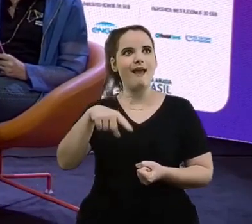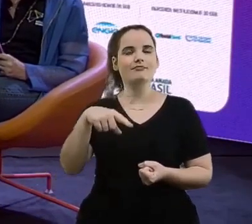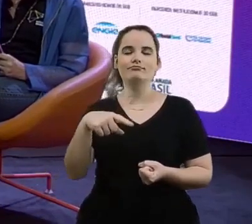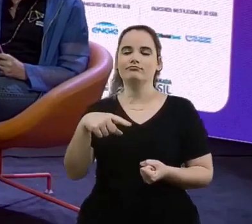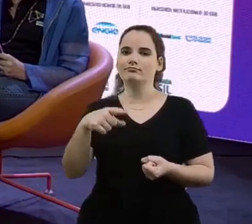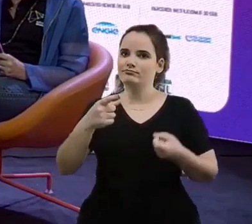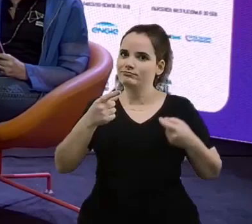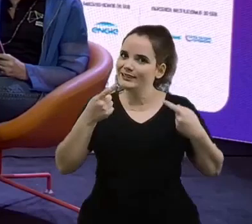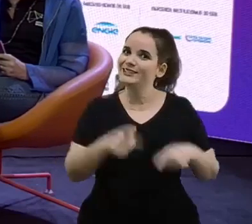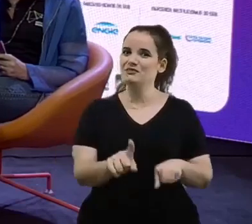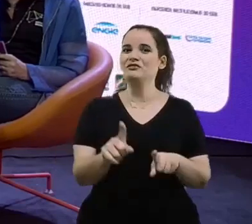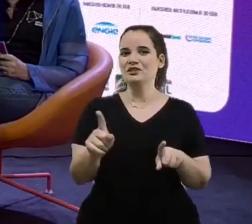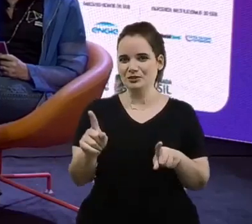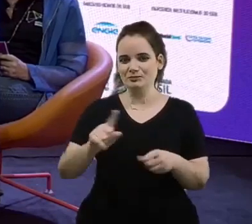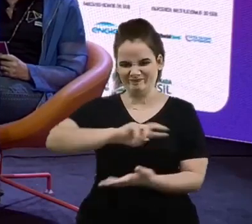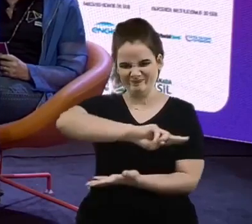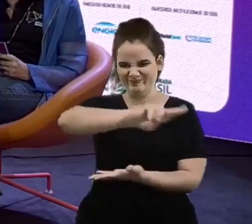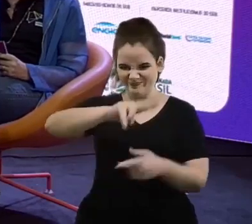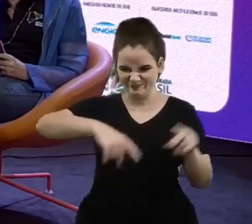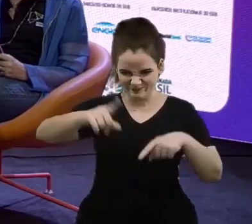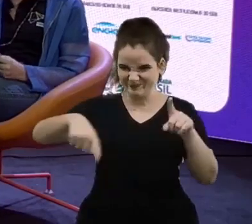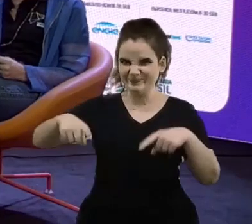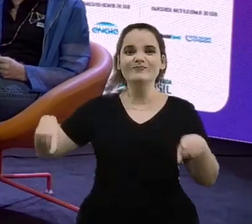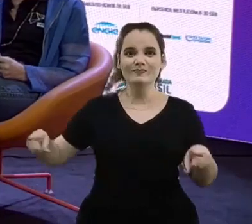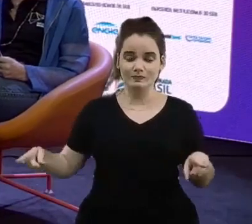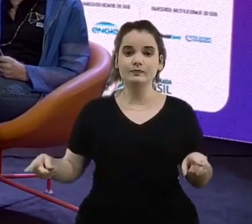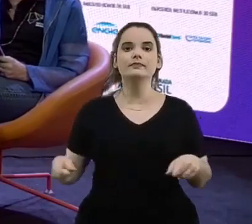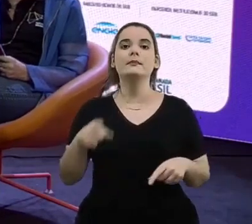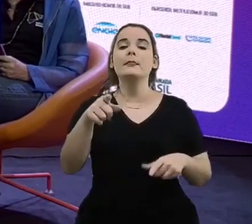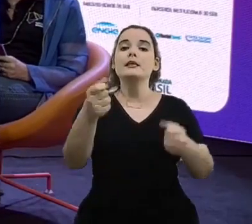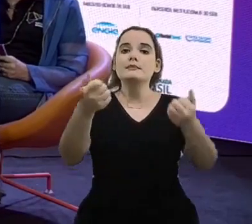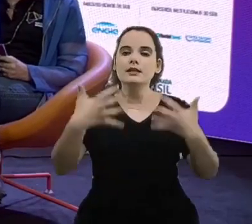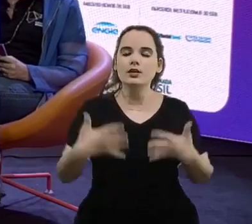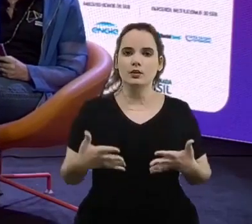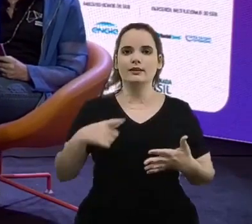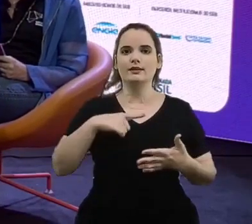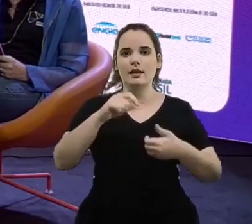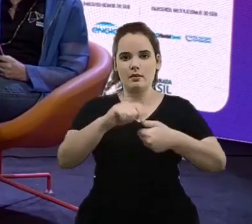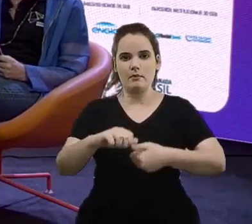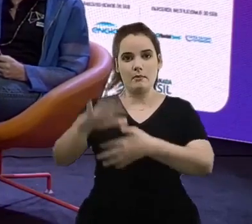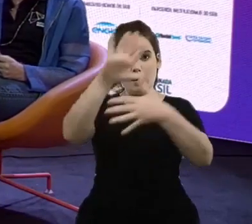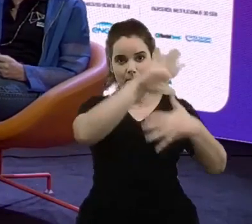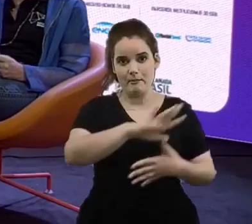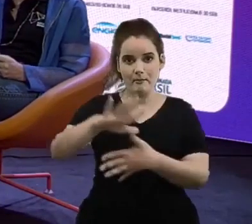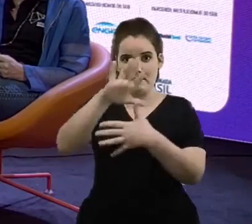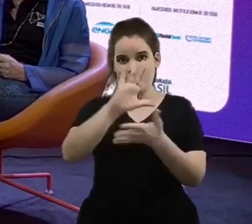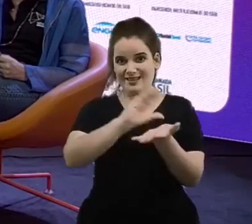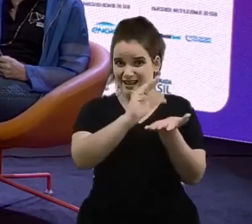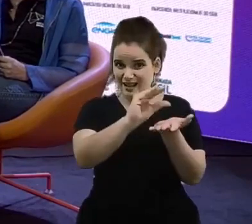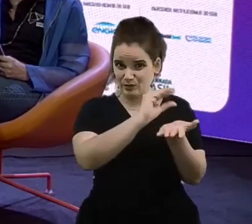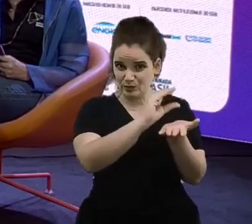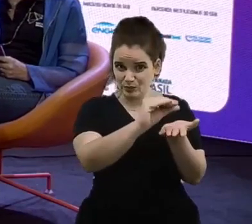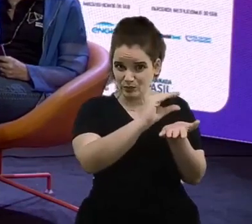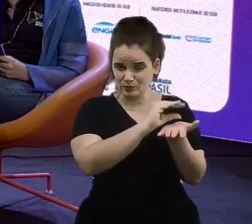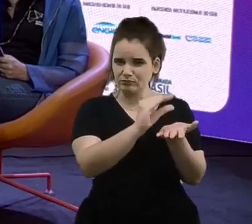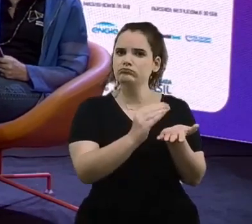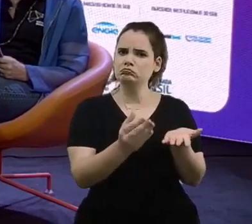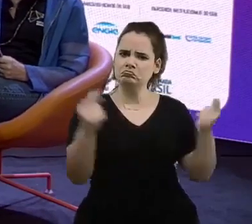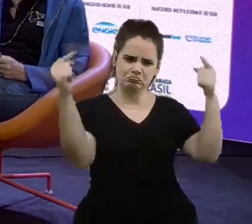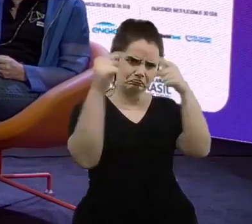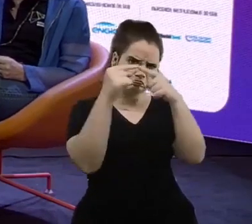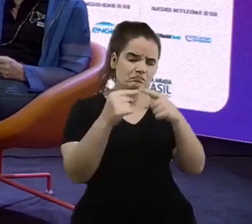A questão de que você colocou sobre o mapa de dados, eu achei muito bacana. Achei que faz muito sentido, né?